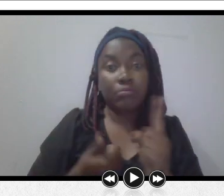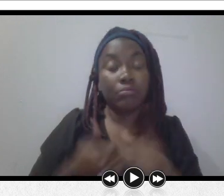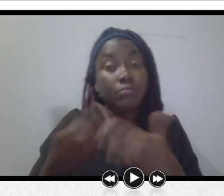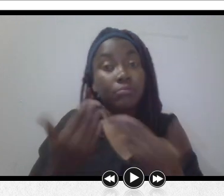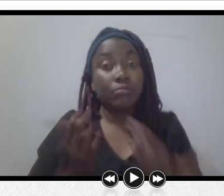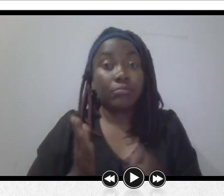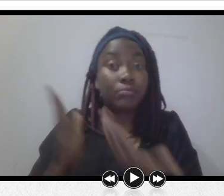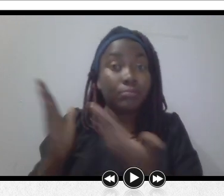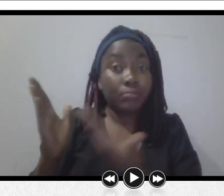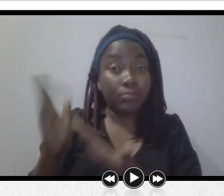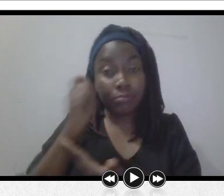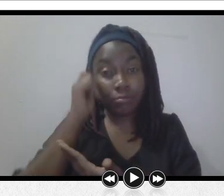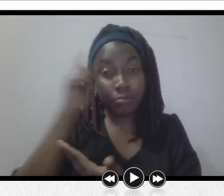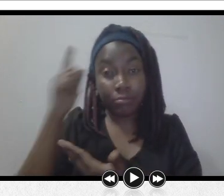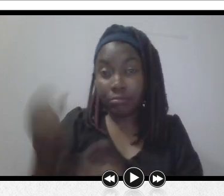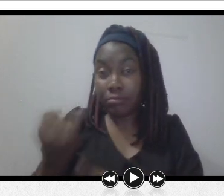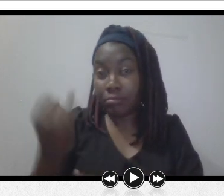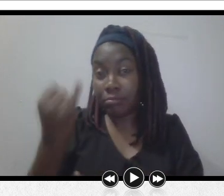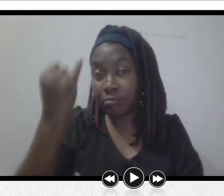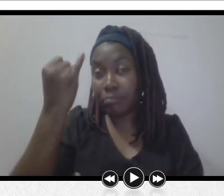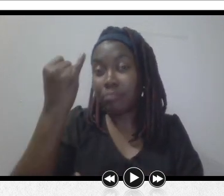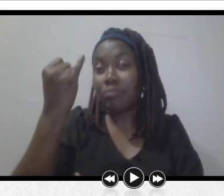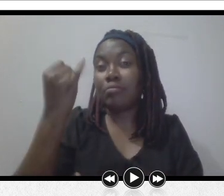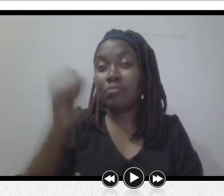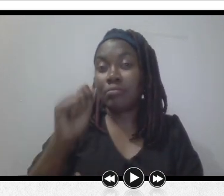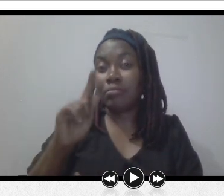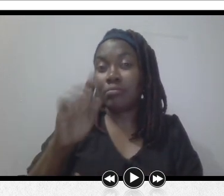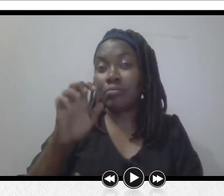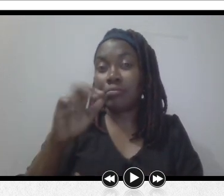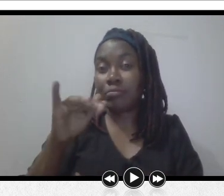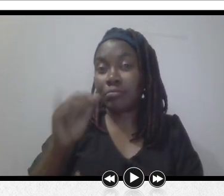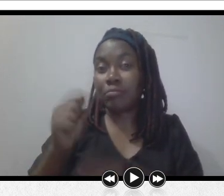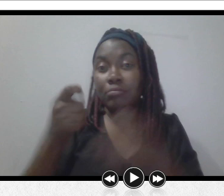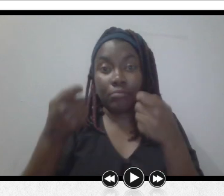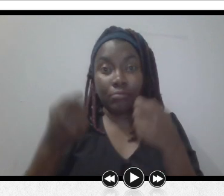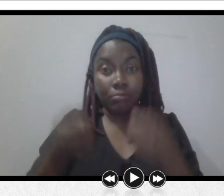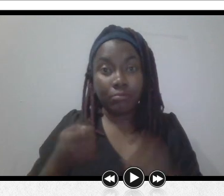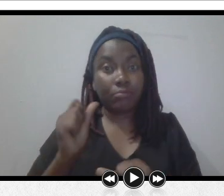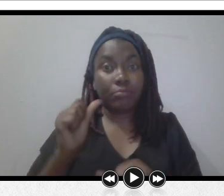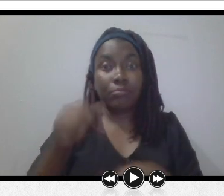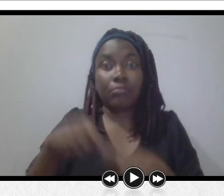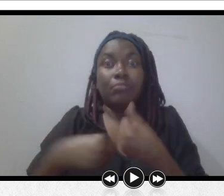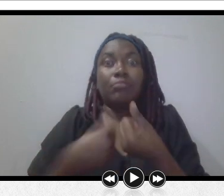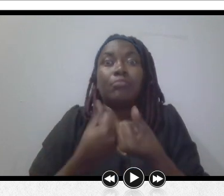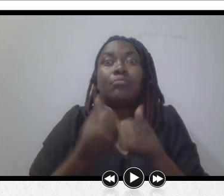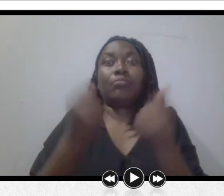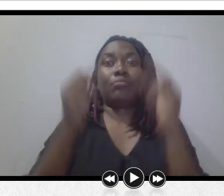Então, aqui, a ideia de importância das agências reguladoras, ela se consolida, ela se toma forma